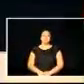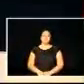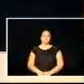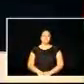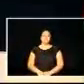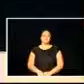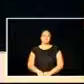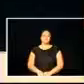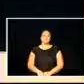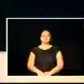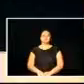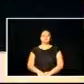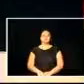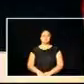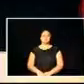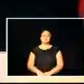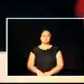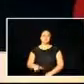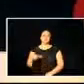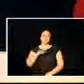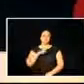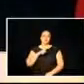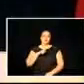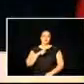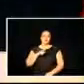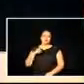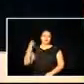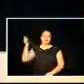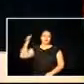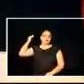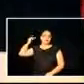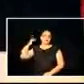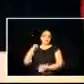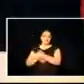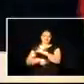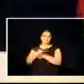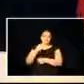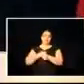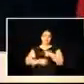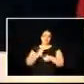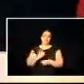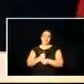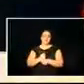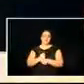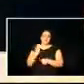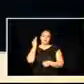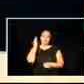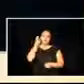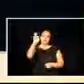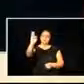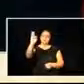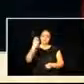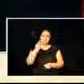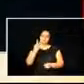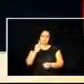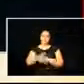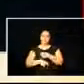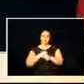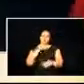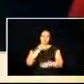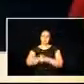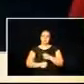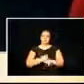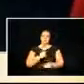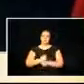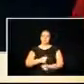do ano da aprovação do projeto em mais de 2 anos subsequentes, e não existe isso dentro desse projeto. Mais